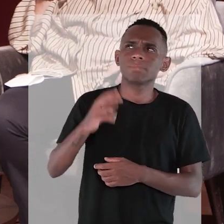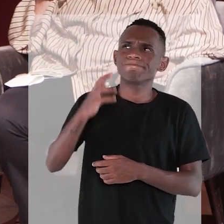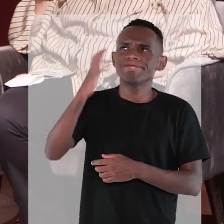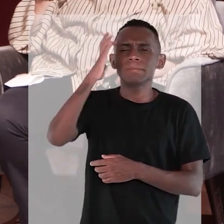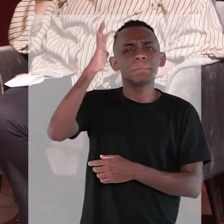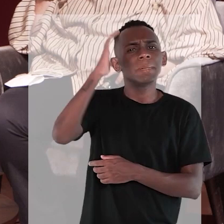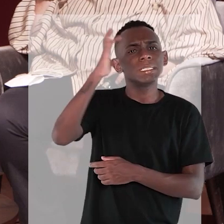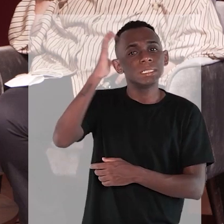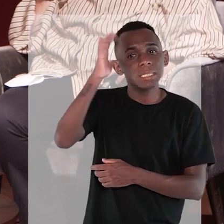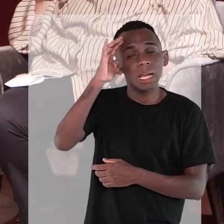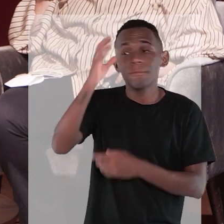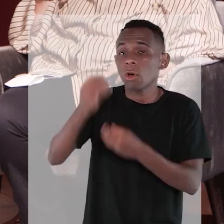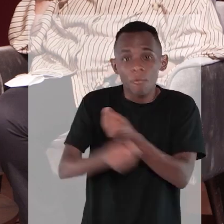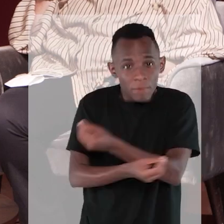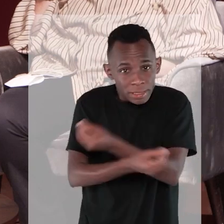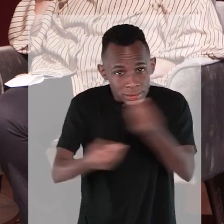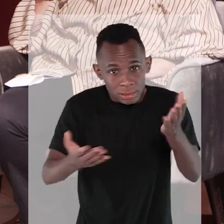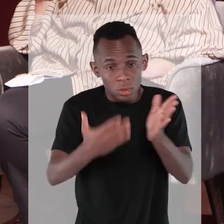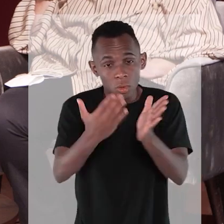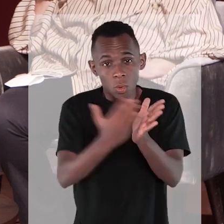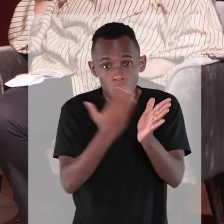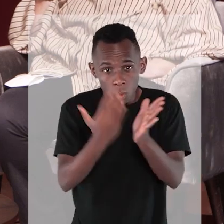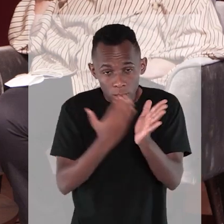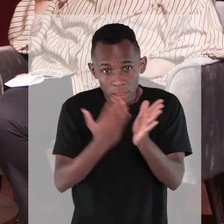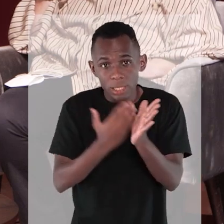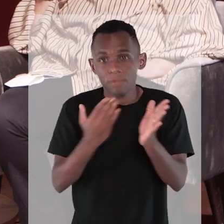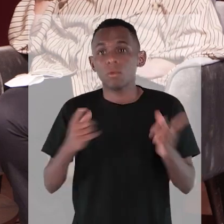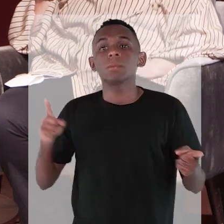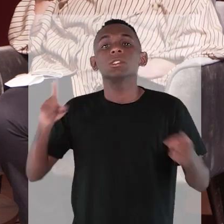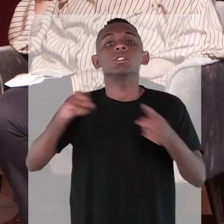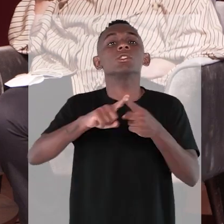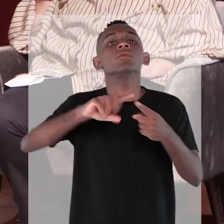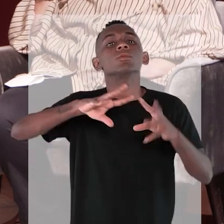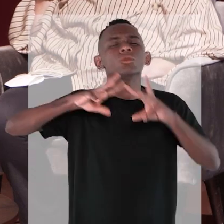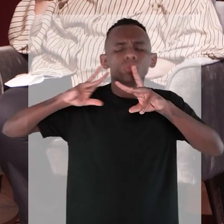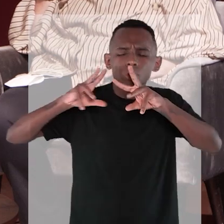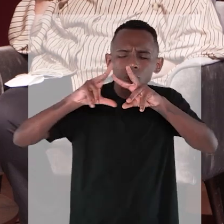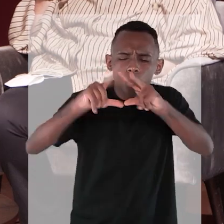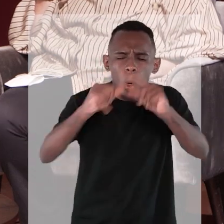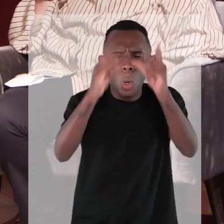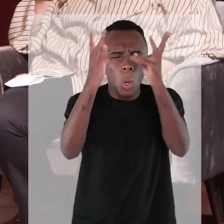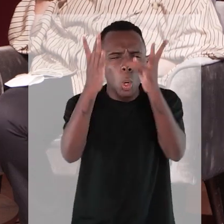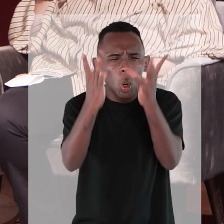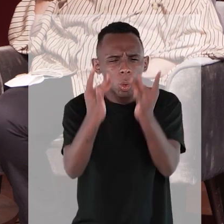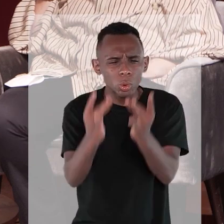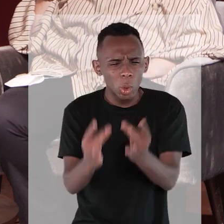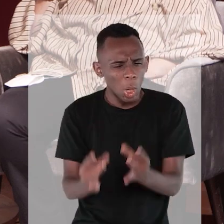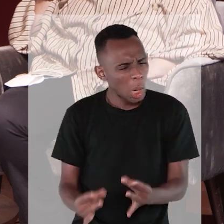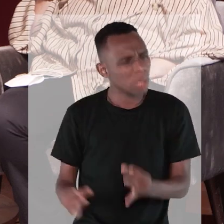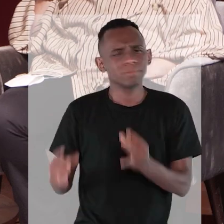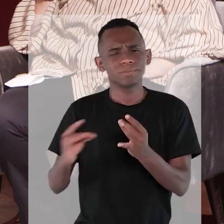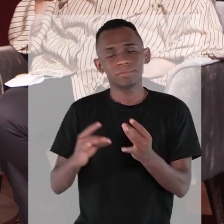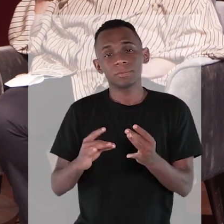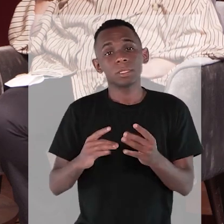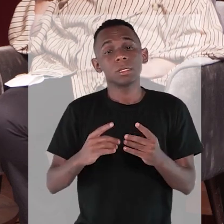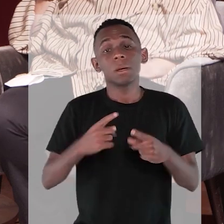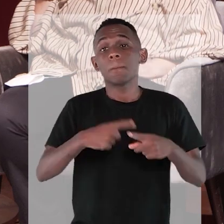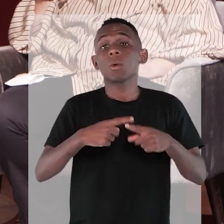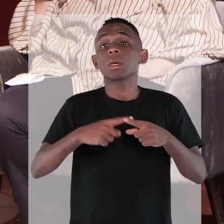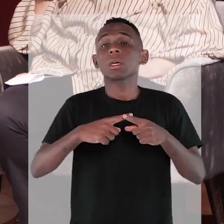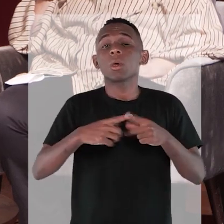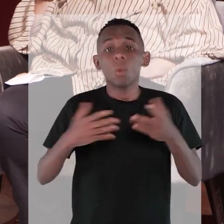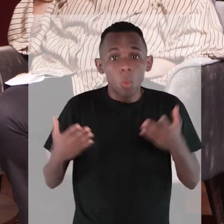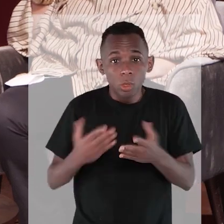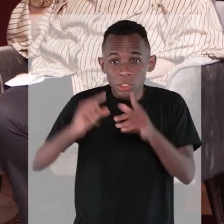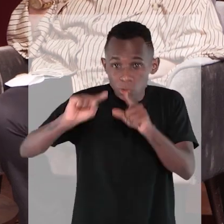chave completa, né? Até porque, né, o tempo presente ele é sempre muito desafiador desse ponto de vista.